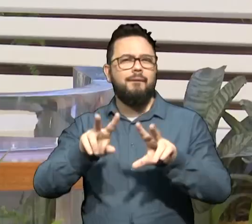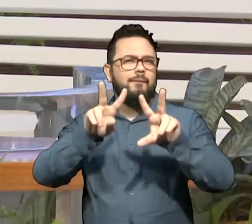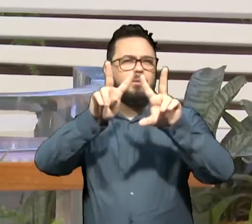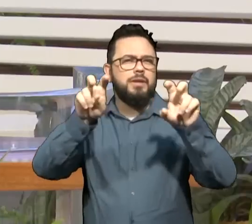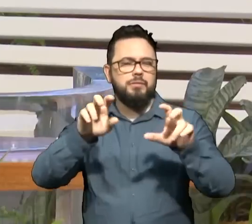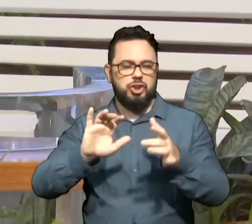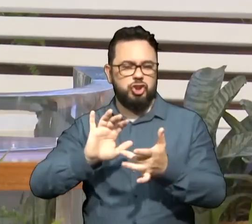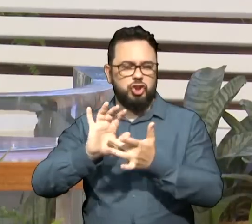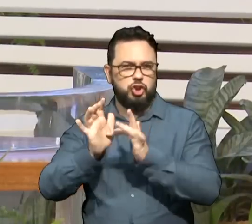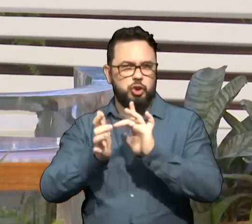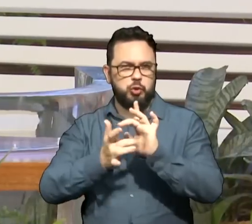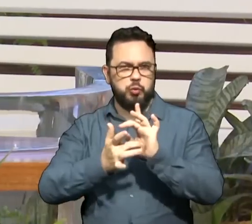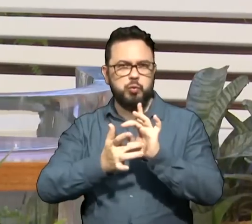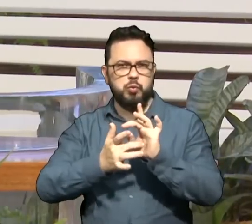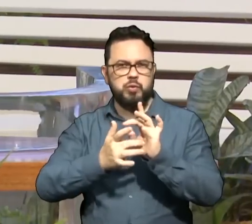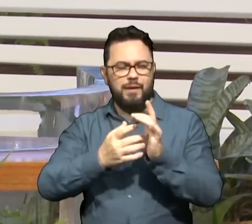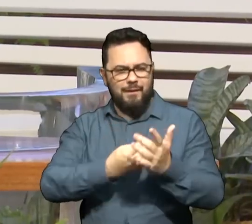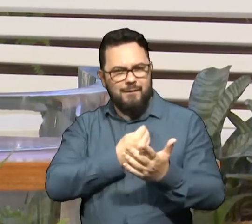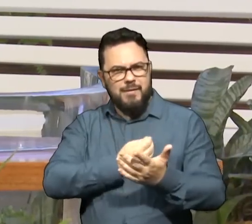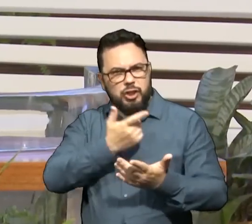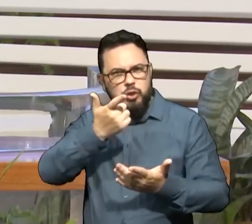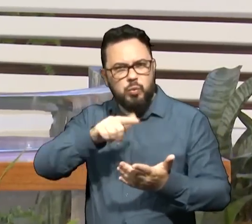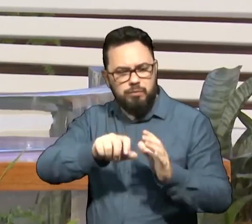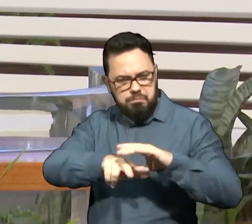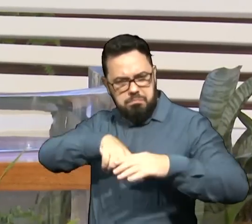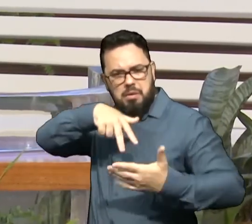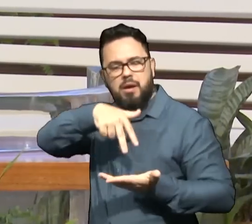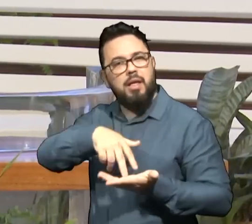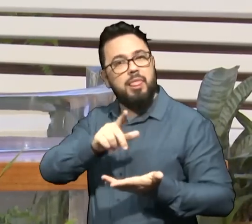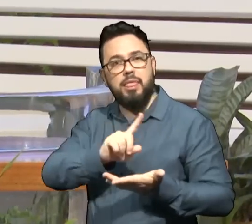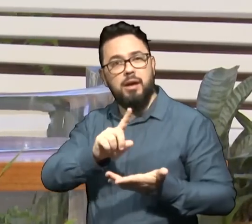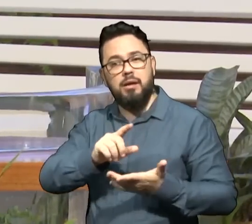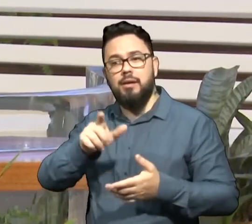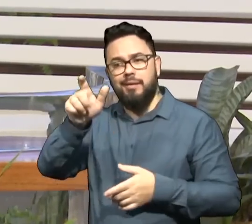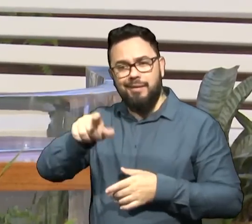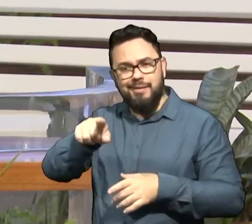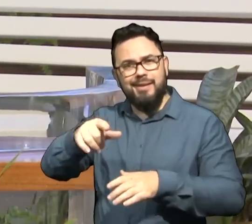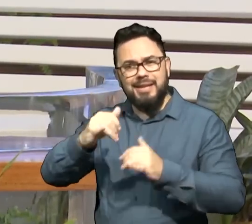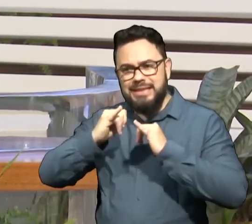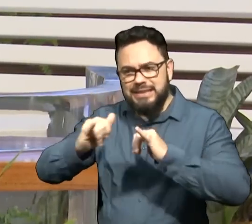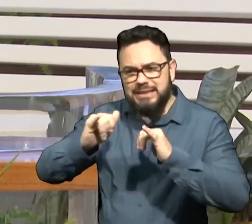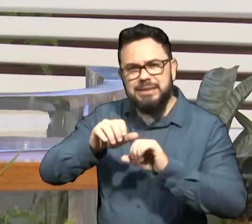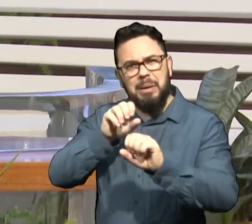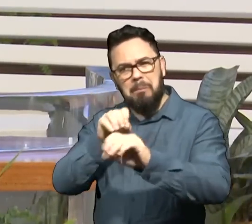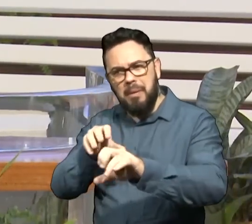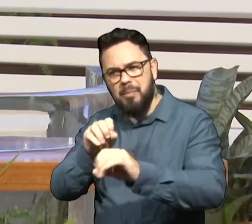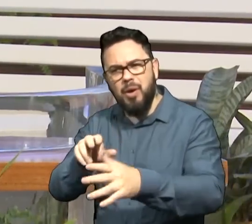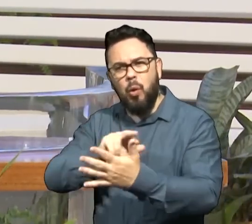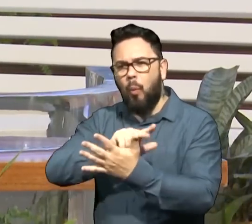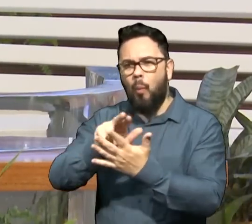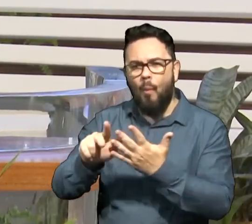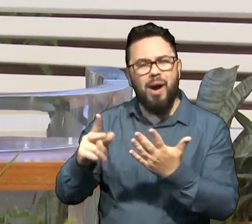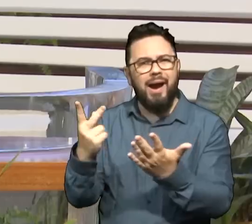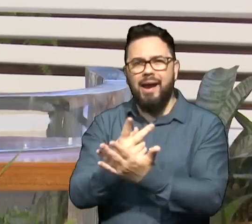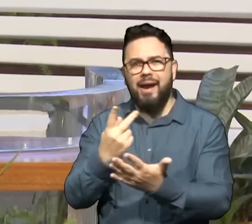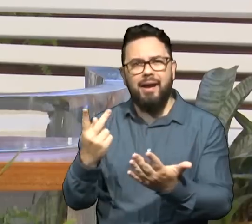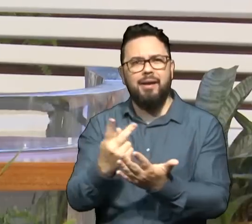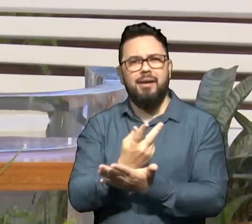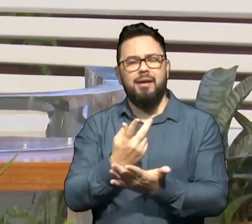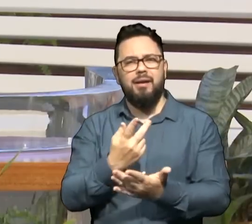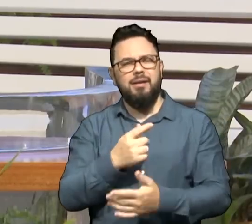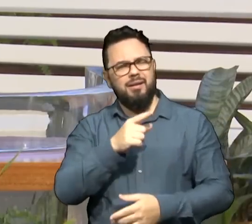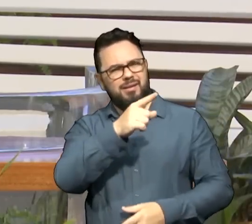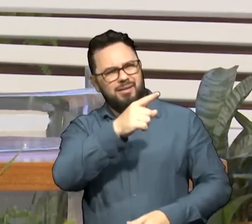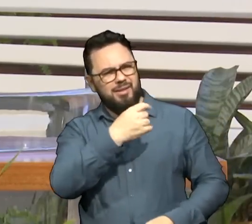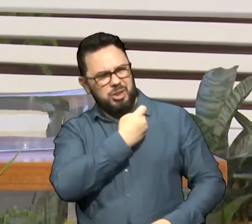encarnou e eram membros da igreja atrapalhando a igreja ensinando coisas que os apóstolos não ensinavam e João era Tio você já